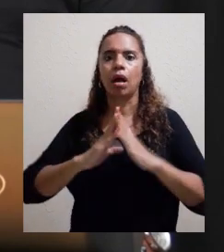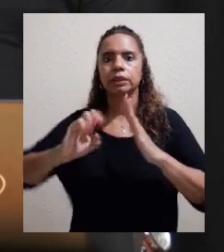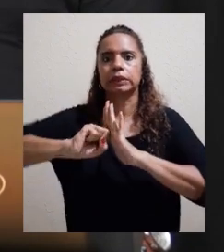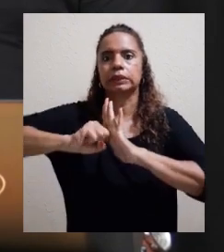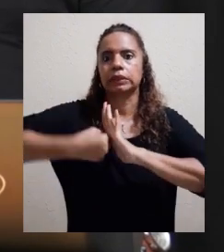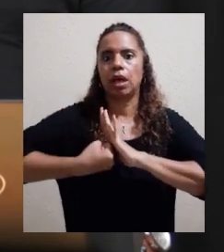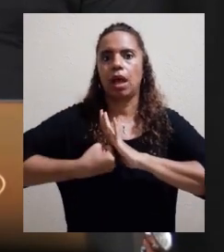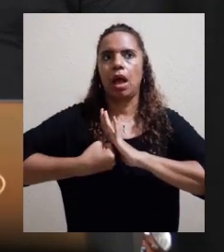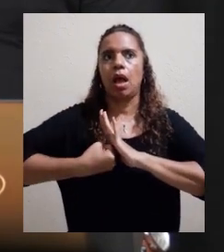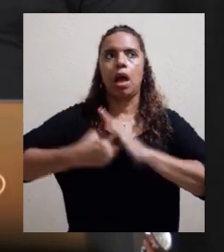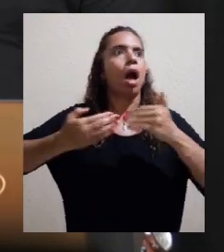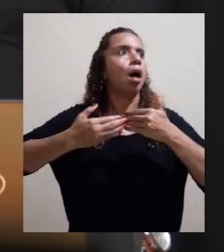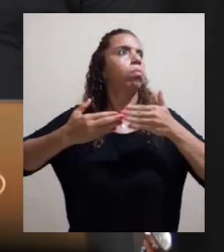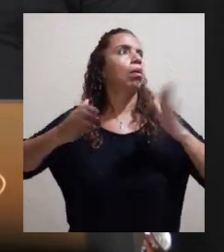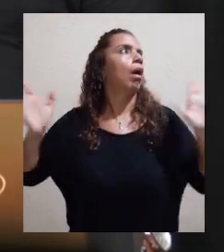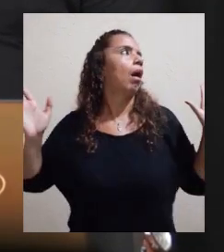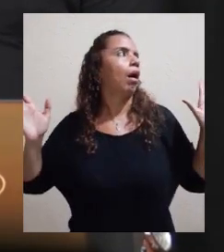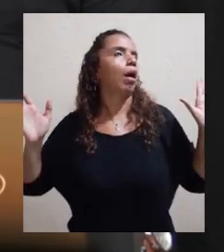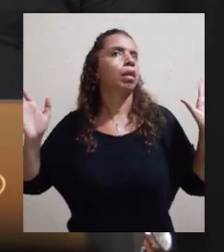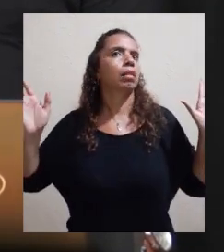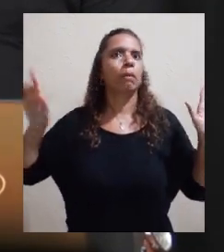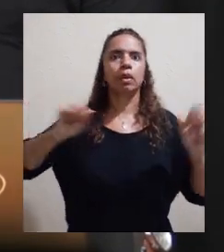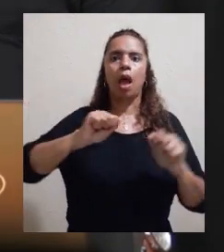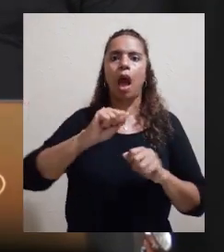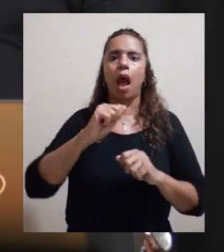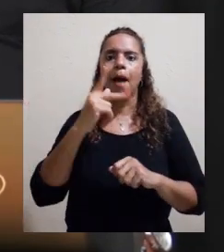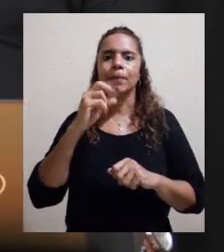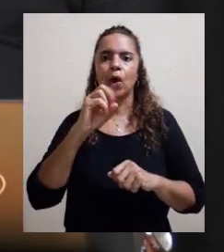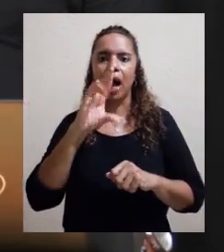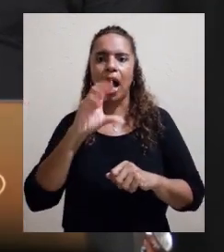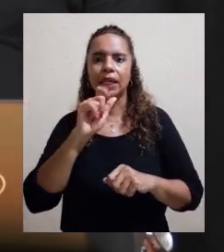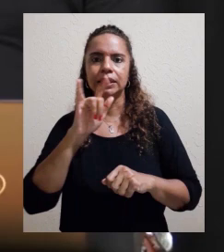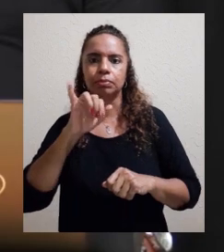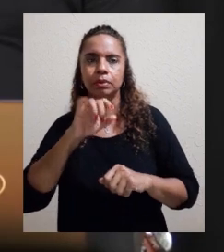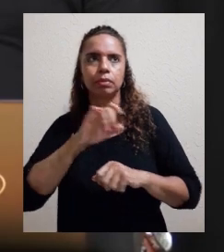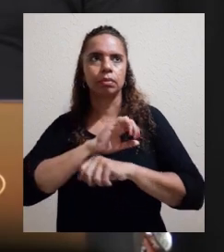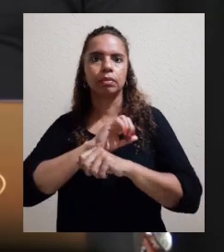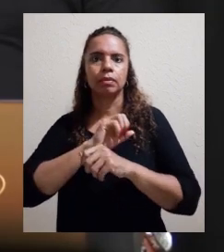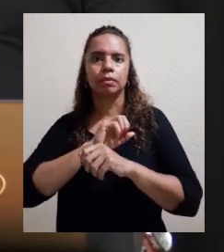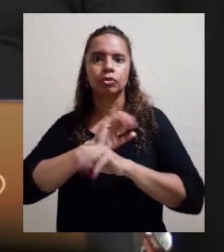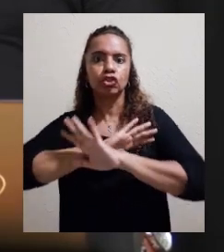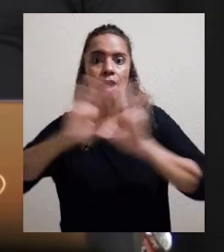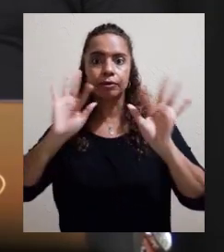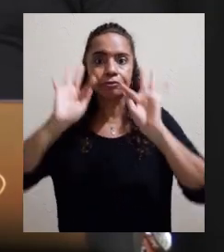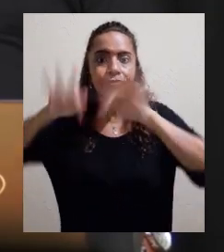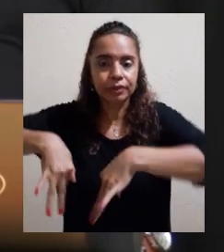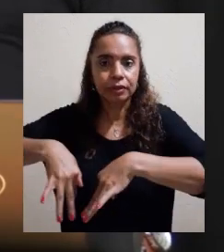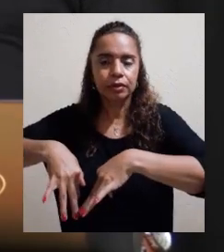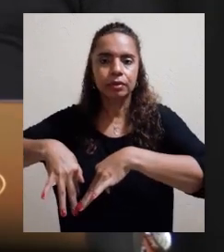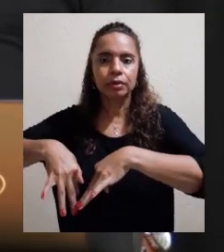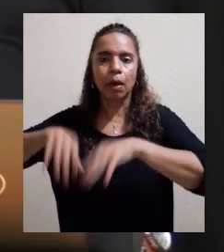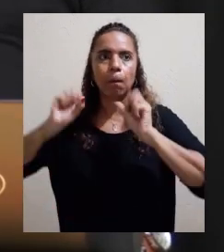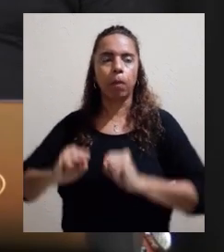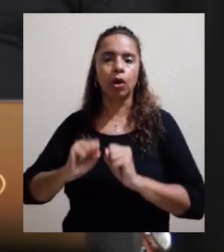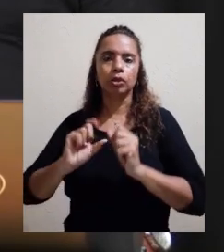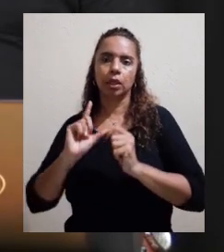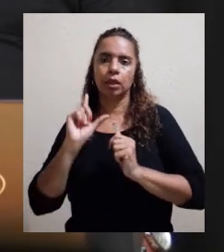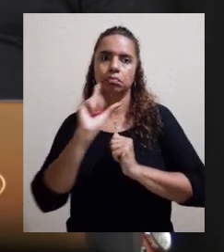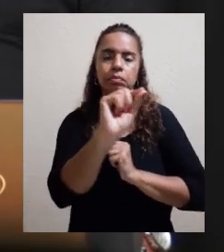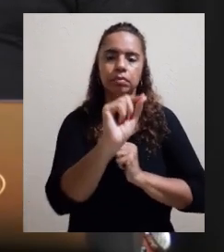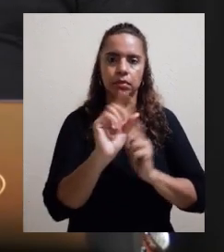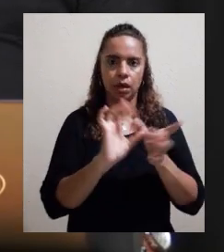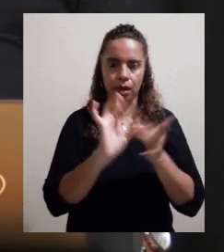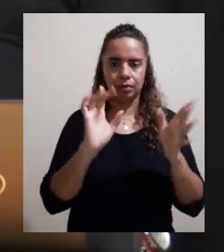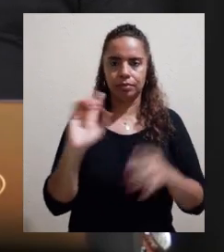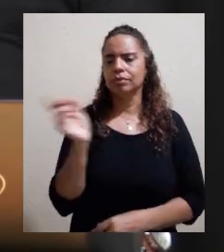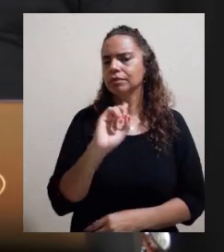dentro de casa, a gente só vai abrir quando o apocalipse passar, não é assim. Por exemplo, eu gosto de fazer